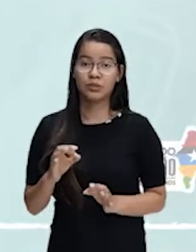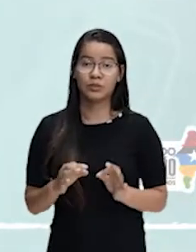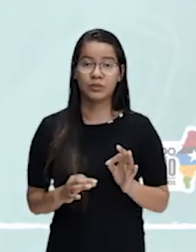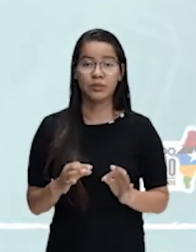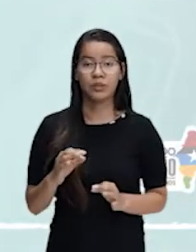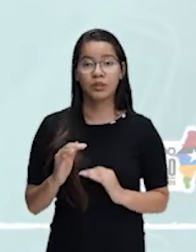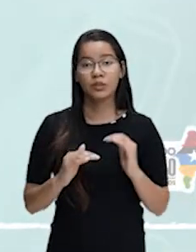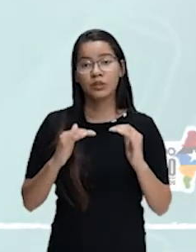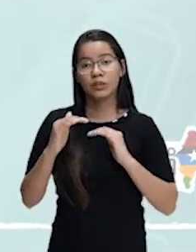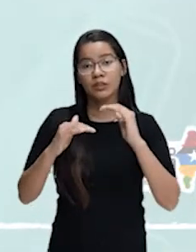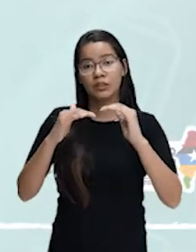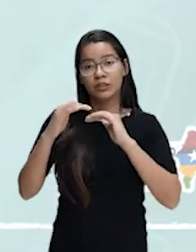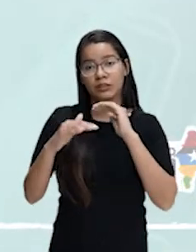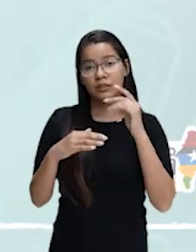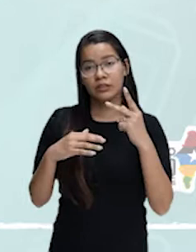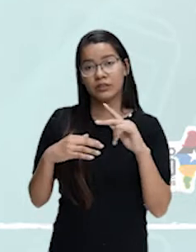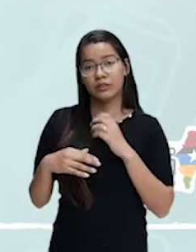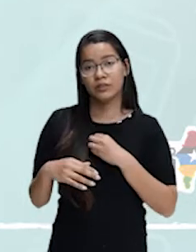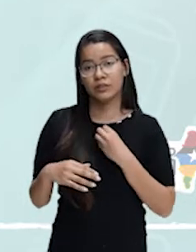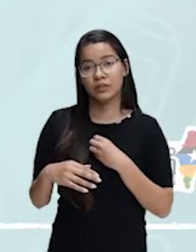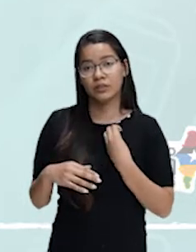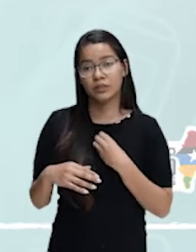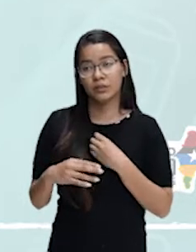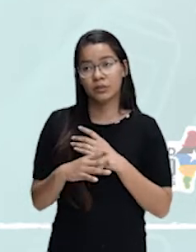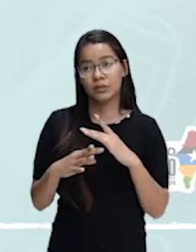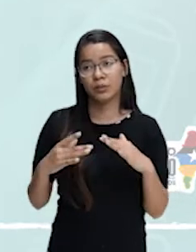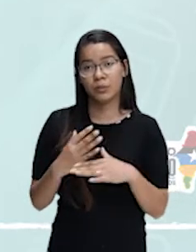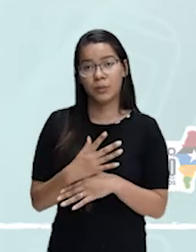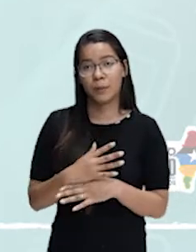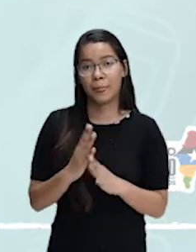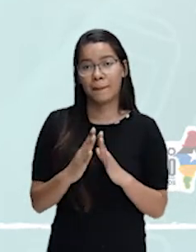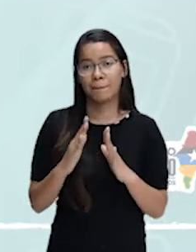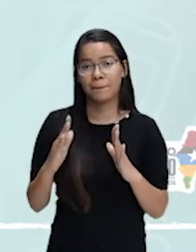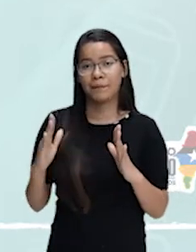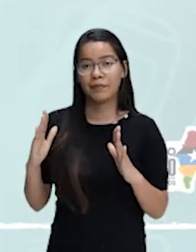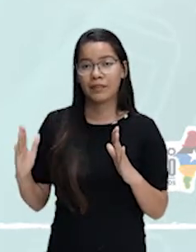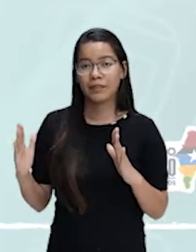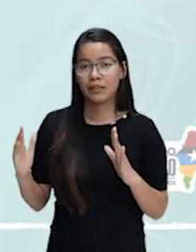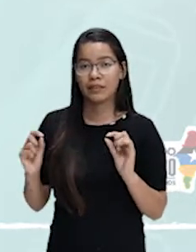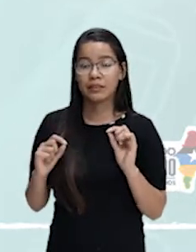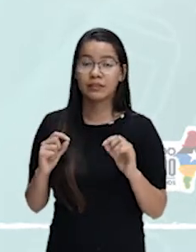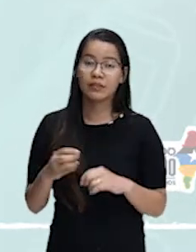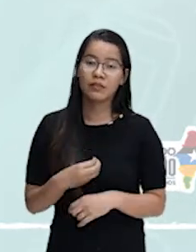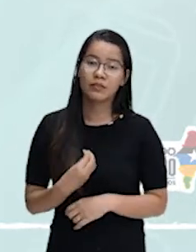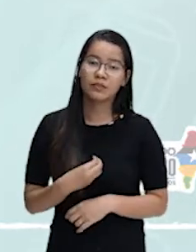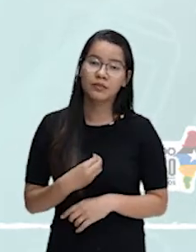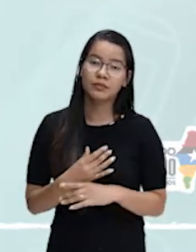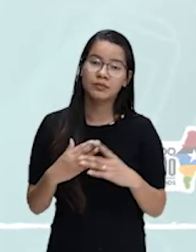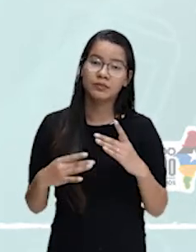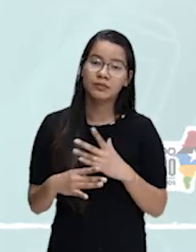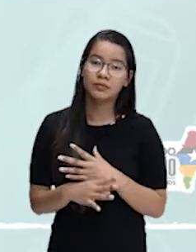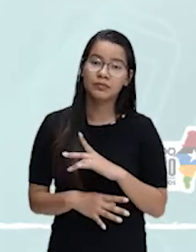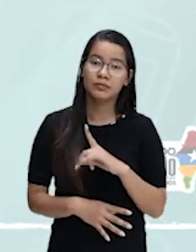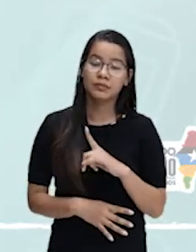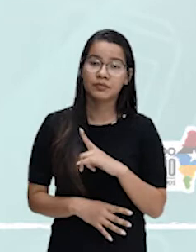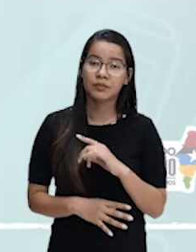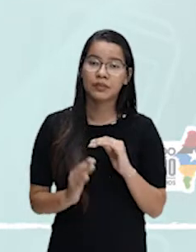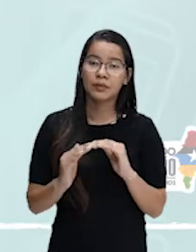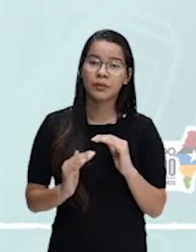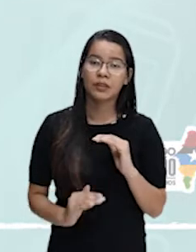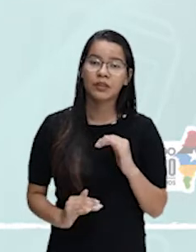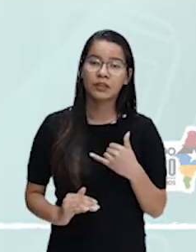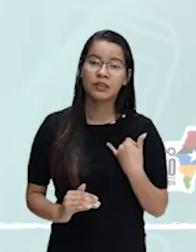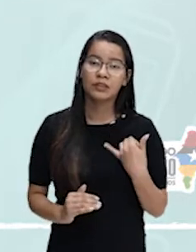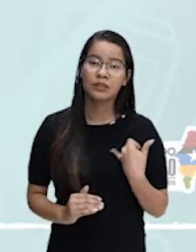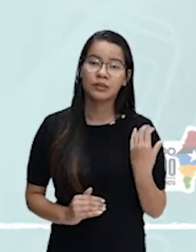desenvolvimento dessa vida urbana. As faces que essa vida urbana ela vai ter aqui na Baixa Idade